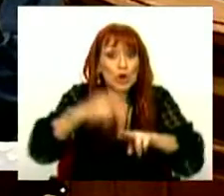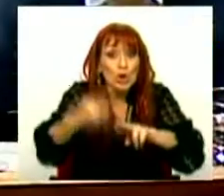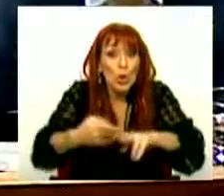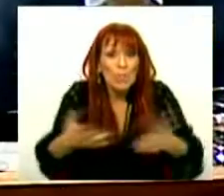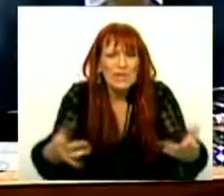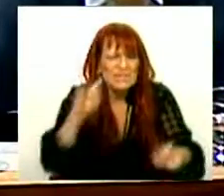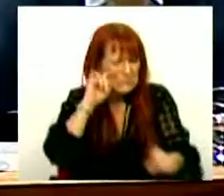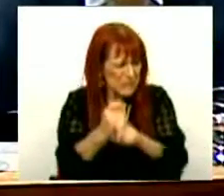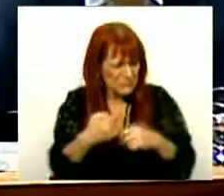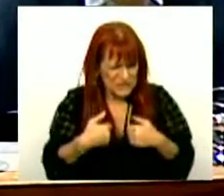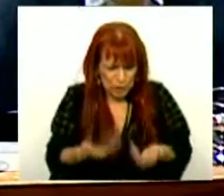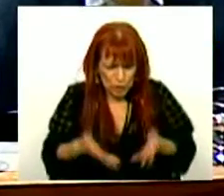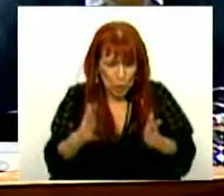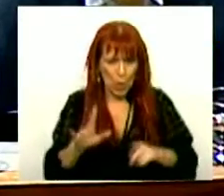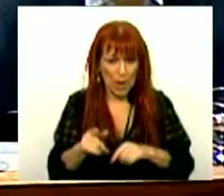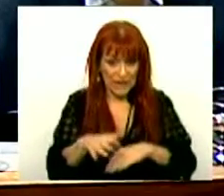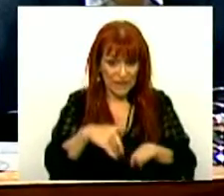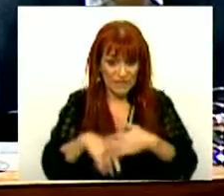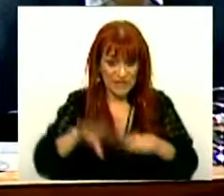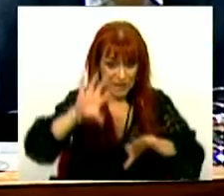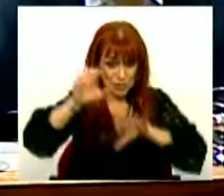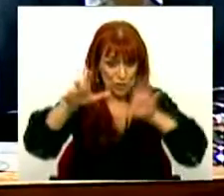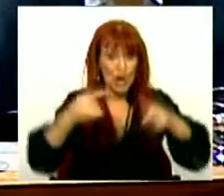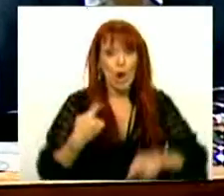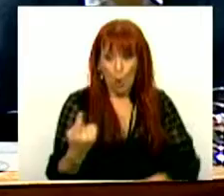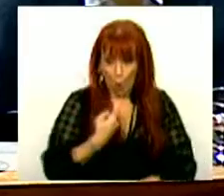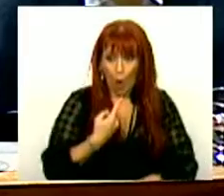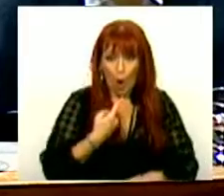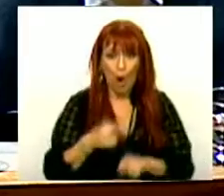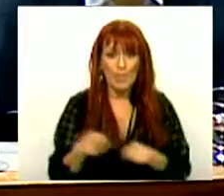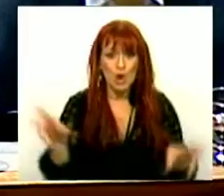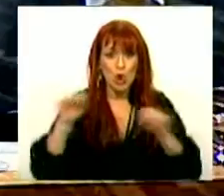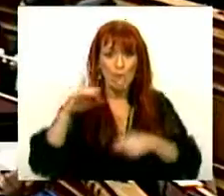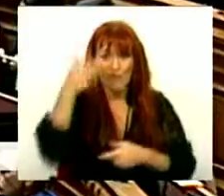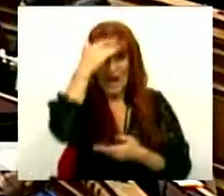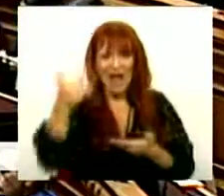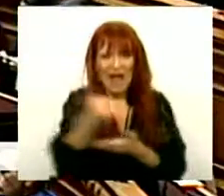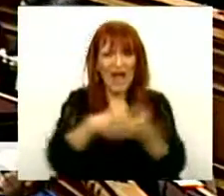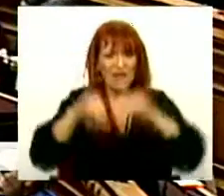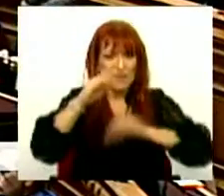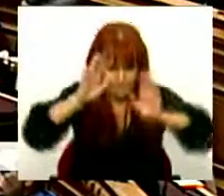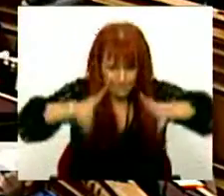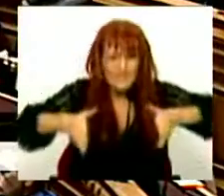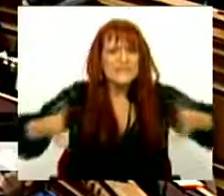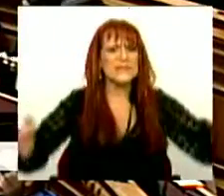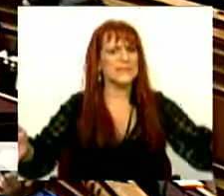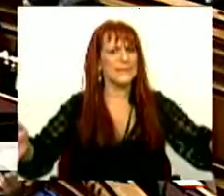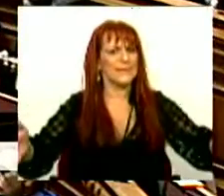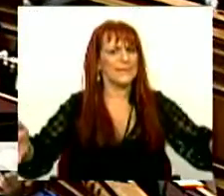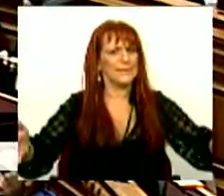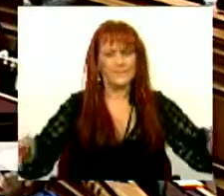exigir. Quando se quiser fazer regionalização, tem que se fazer um duplo referendo.